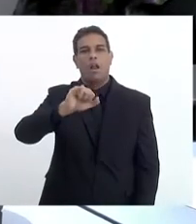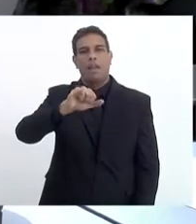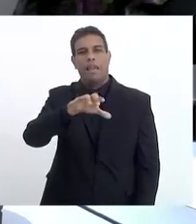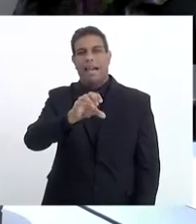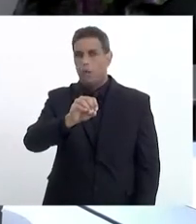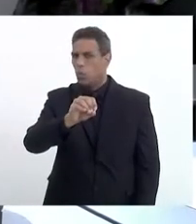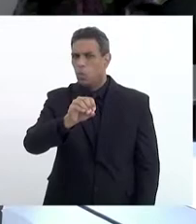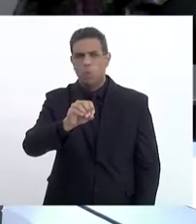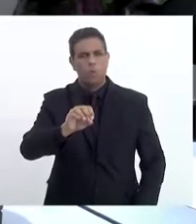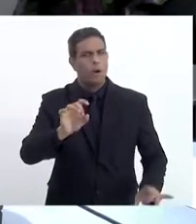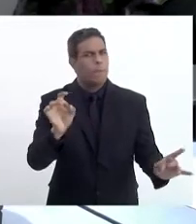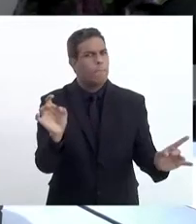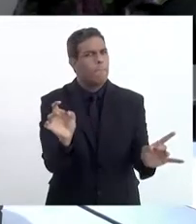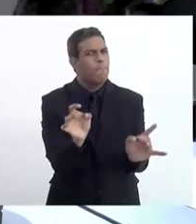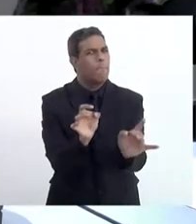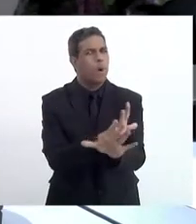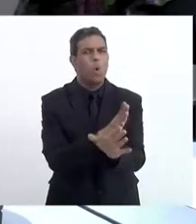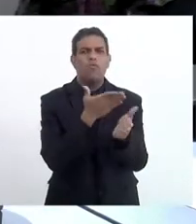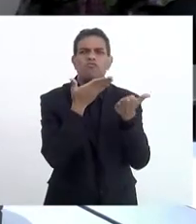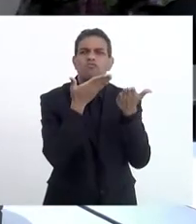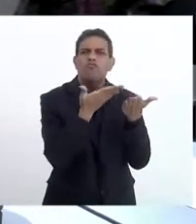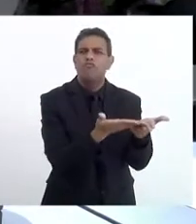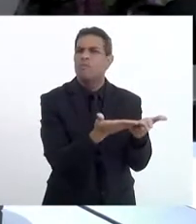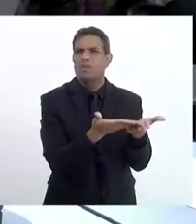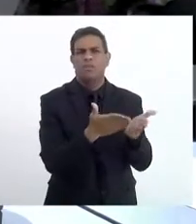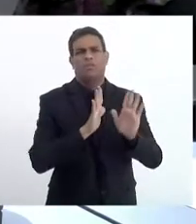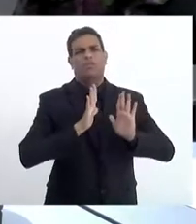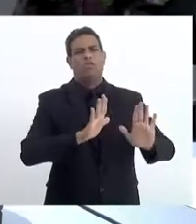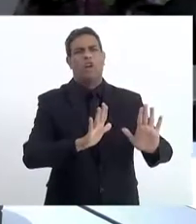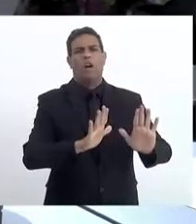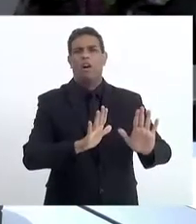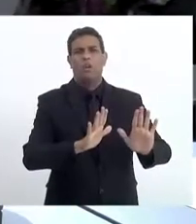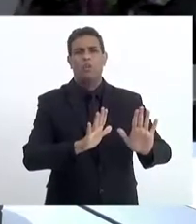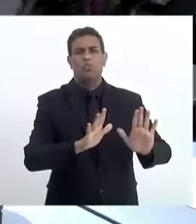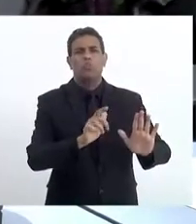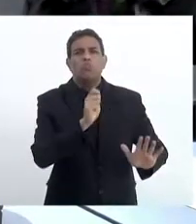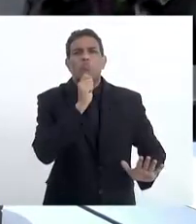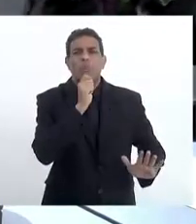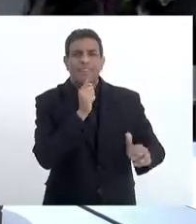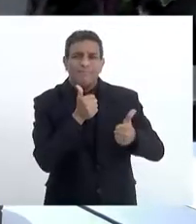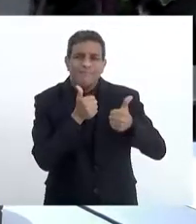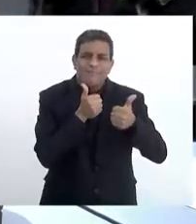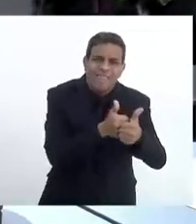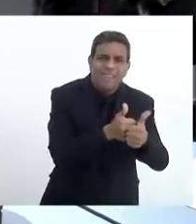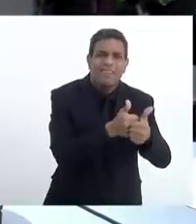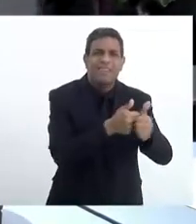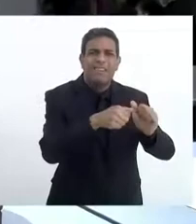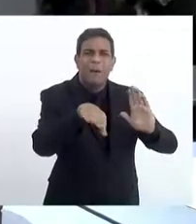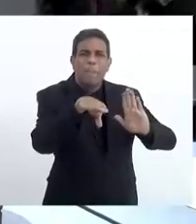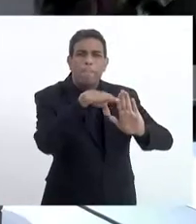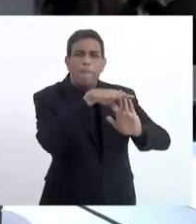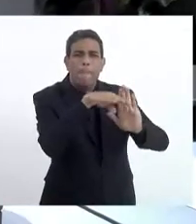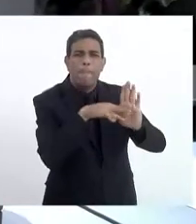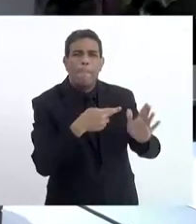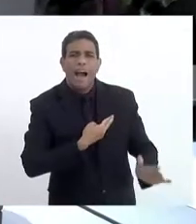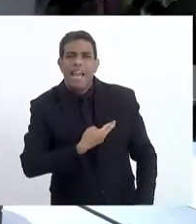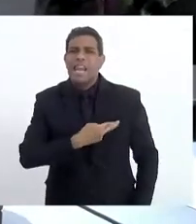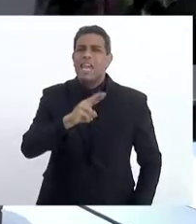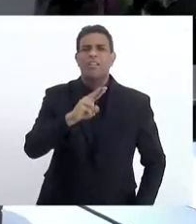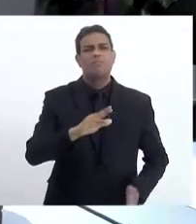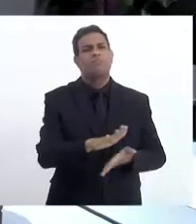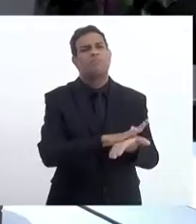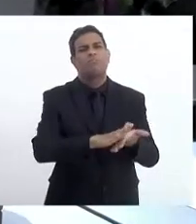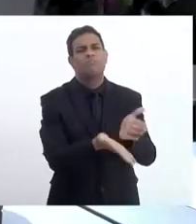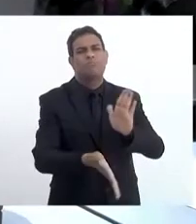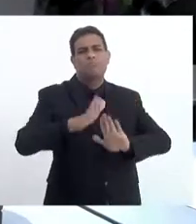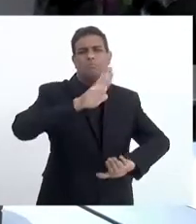pública religiosa. De uma determinada denominação religiosa. Não pode ter, porque